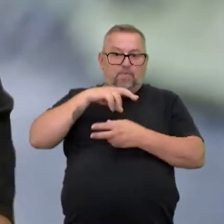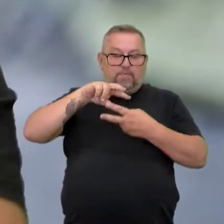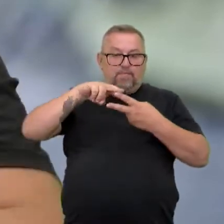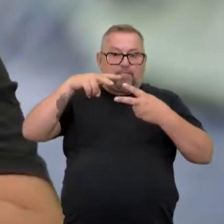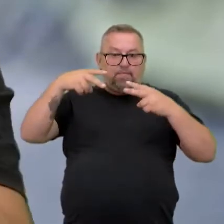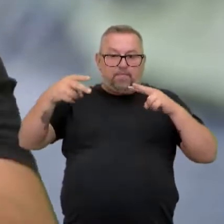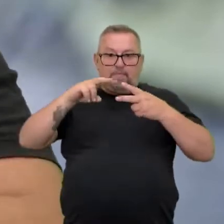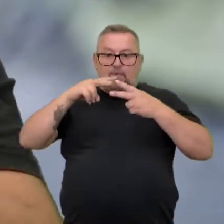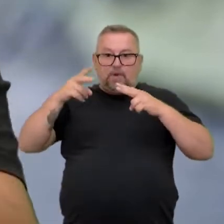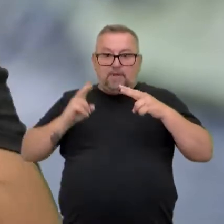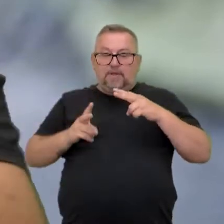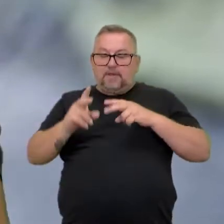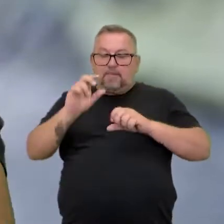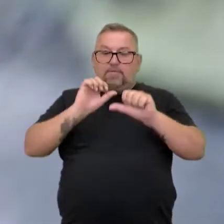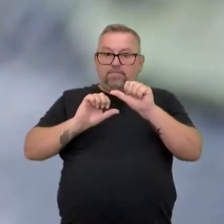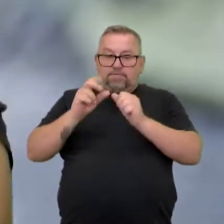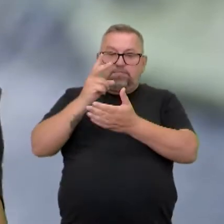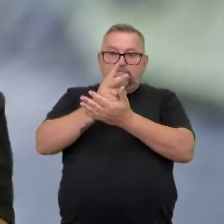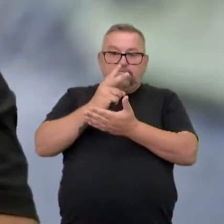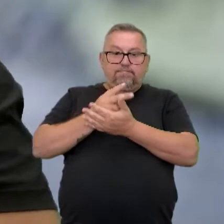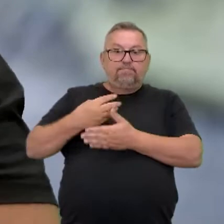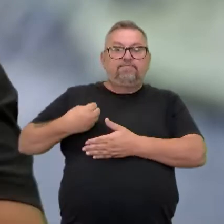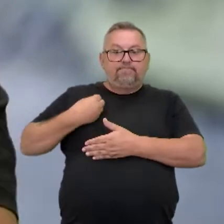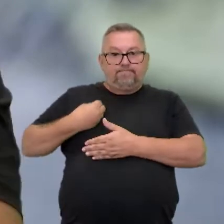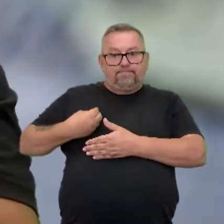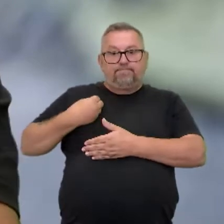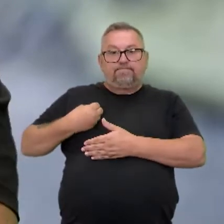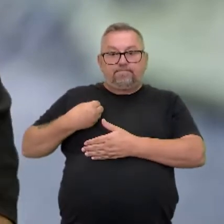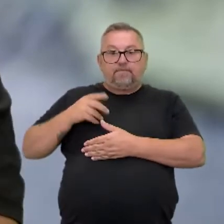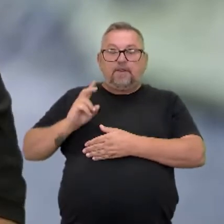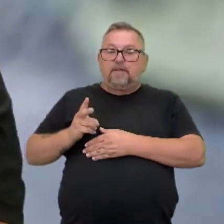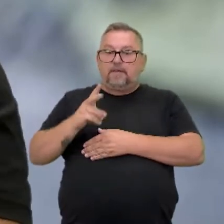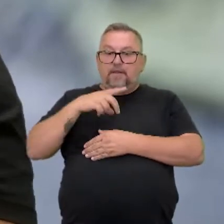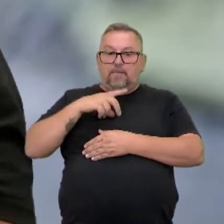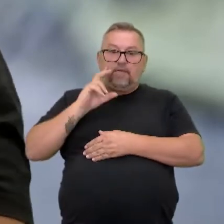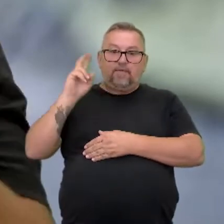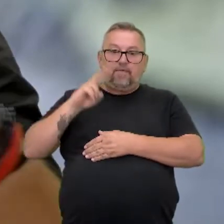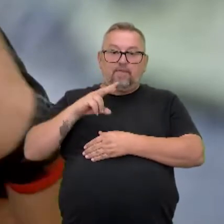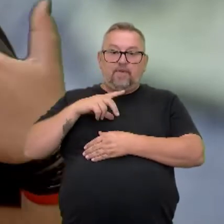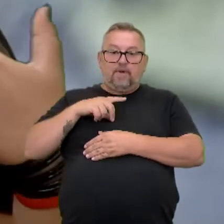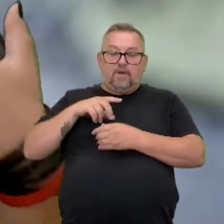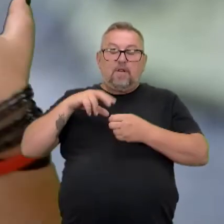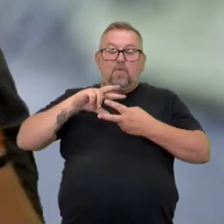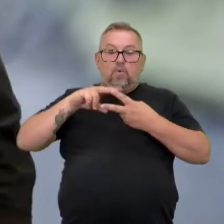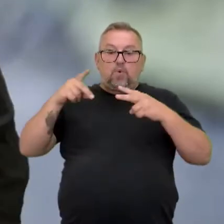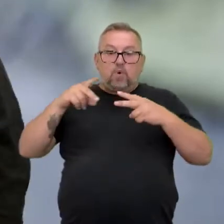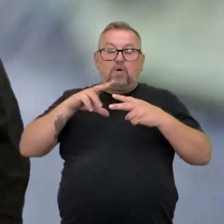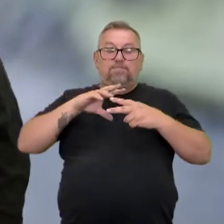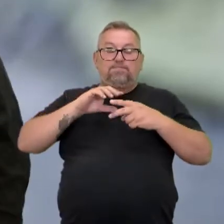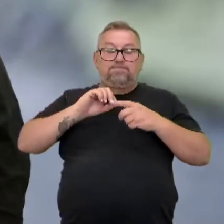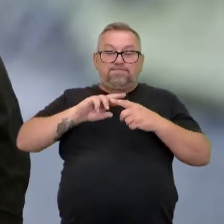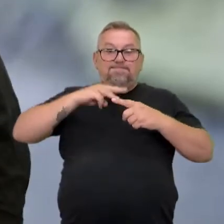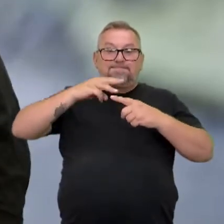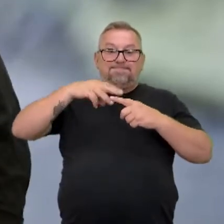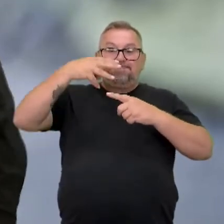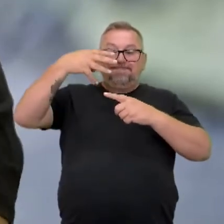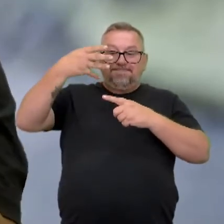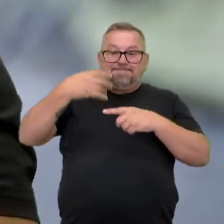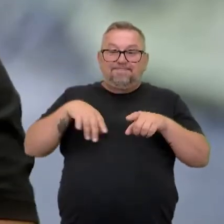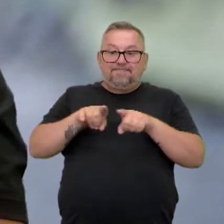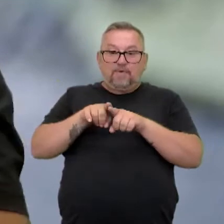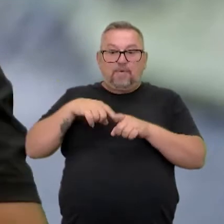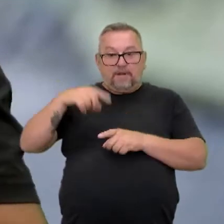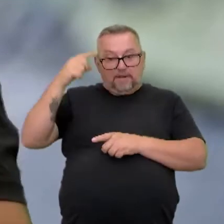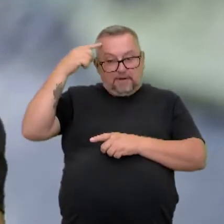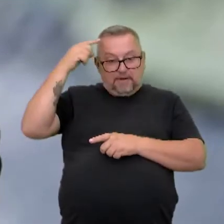eles sempre querem se manter vivos, né? Sempre querem, vamos dizer assim, se reproduzir, né? As